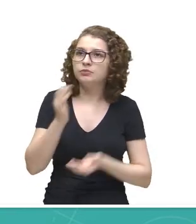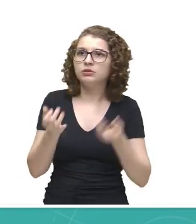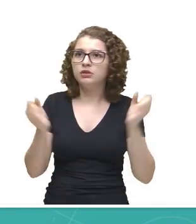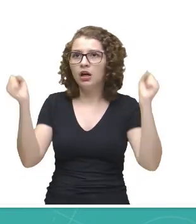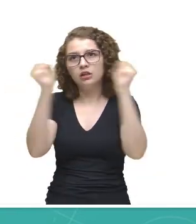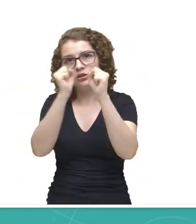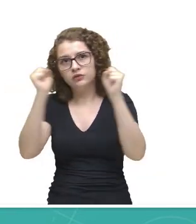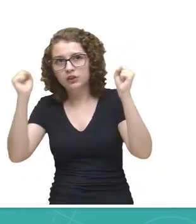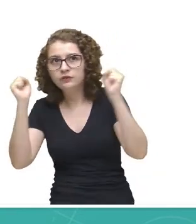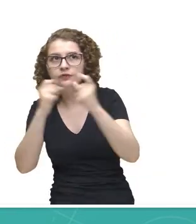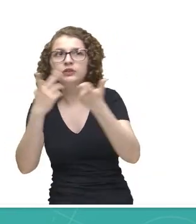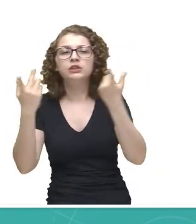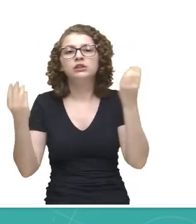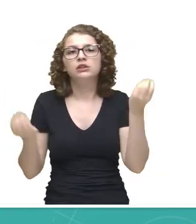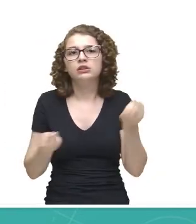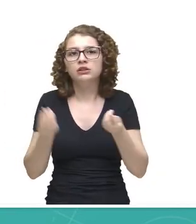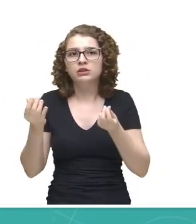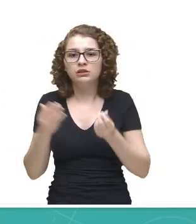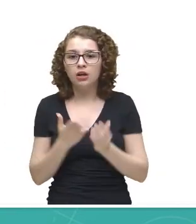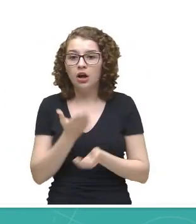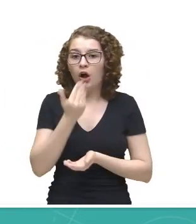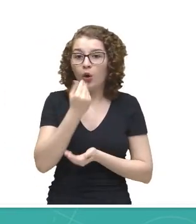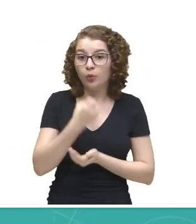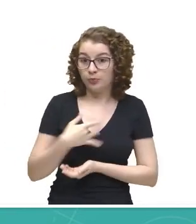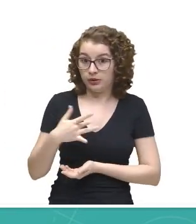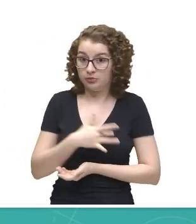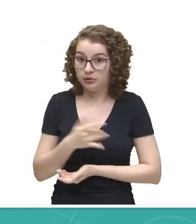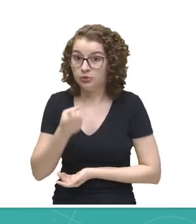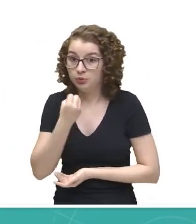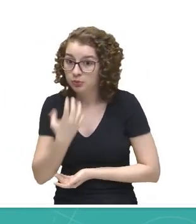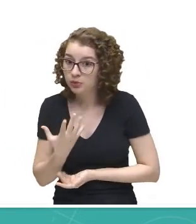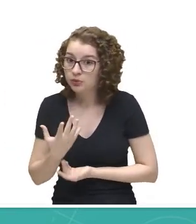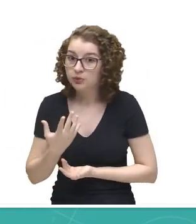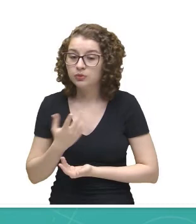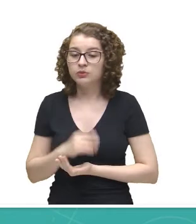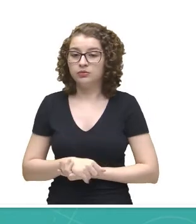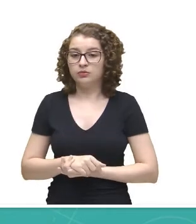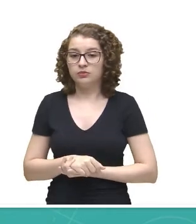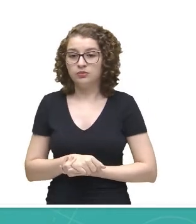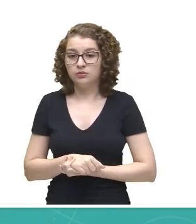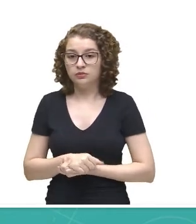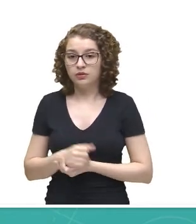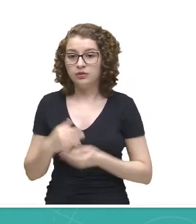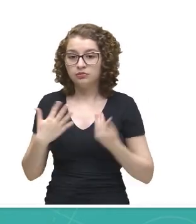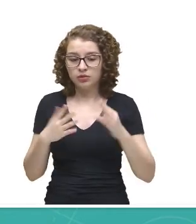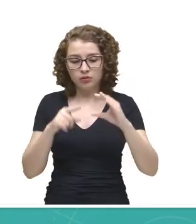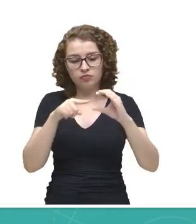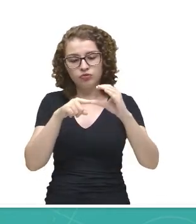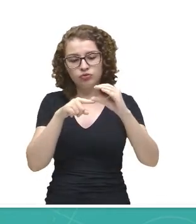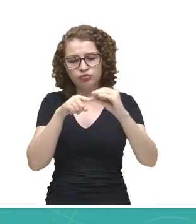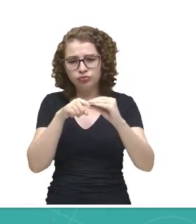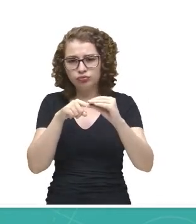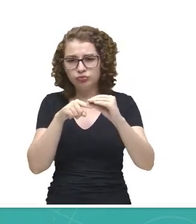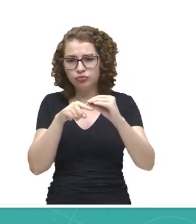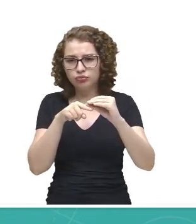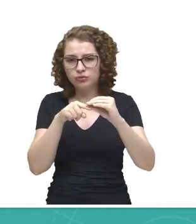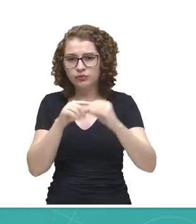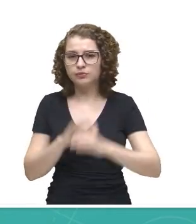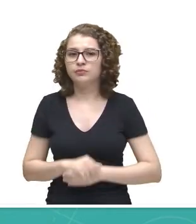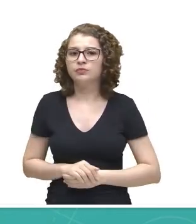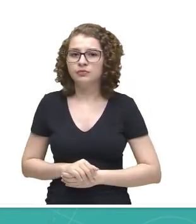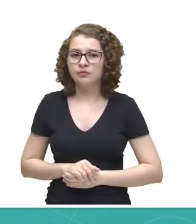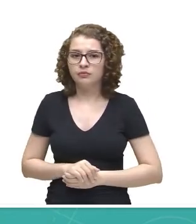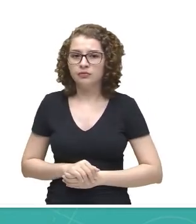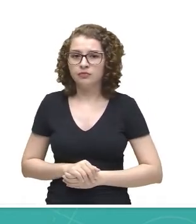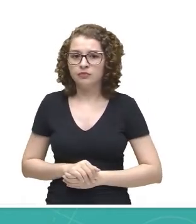vai murchando, tá? Ela vai diminuindo ali o seu tamanho, tá bom? Então, o tecido conjuntivo adiposo, formado